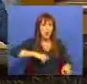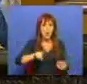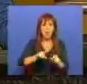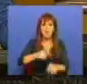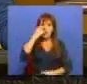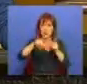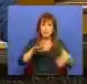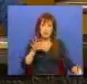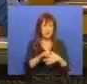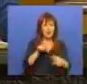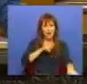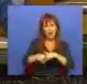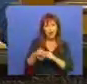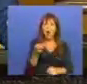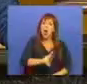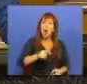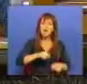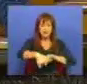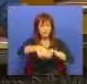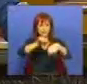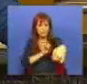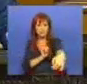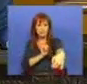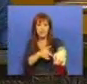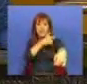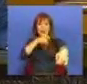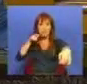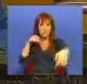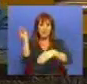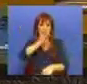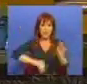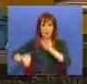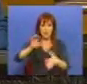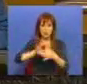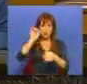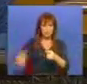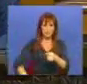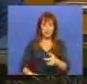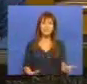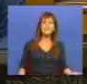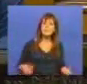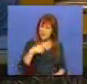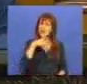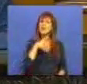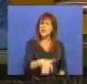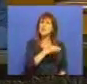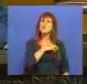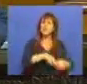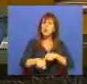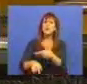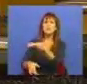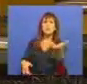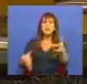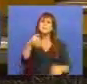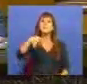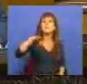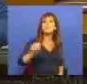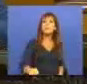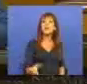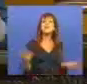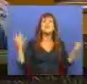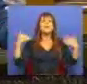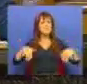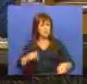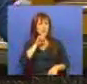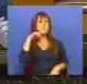na política do que rasgar as promessas eleitorais. Dirão os senhores deputados do PS, mas